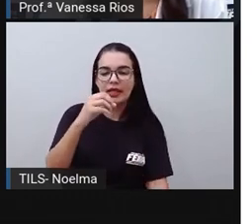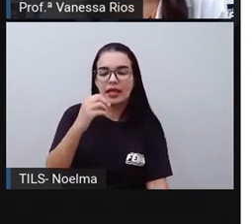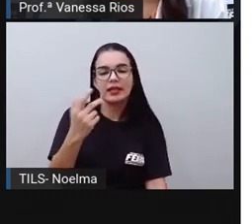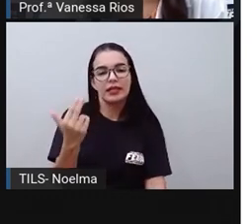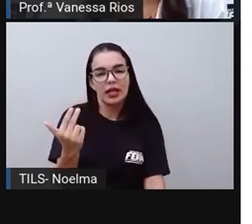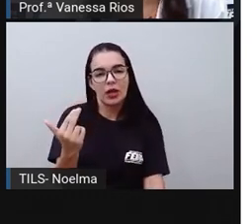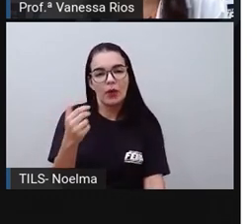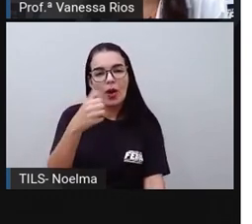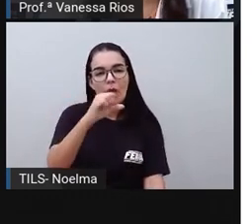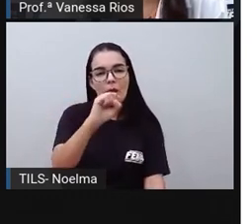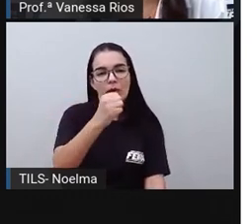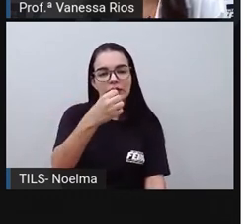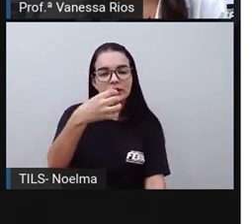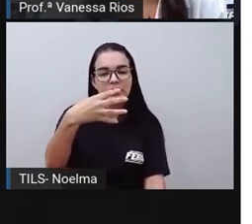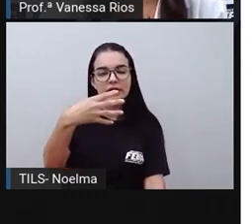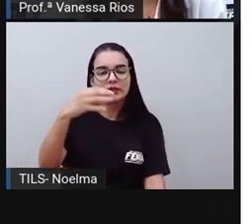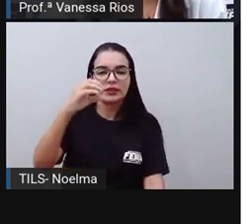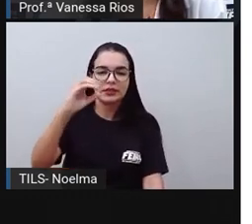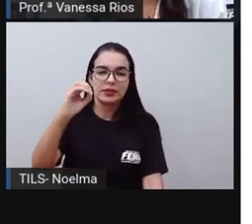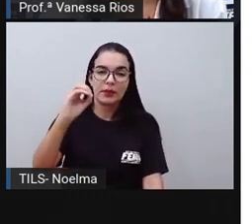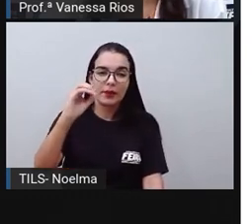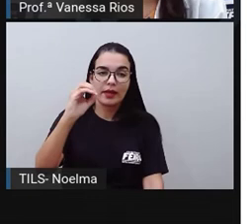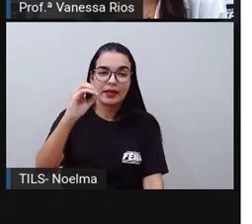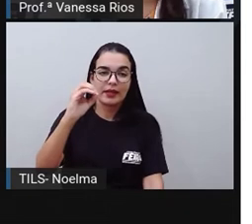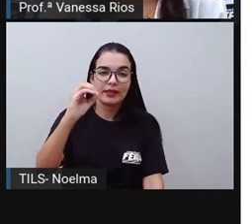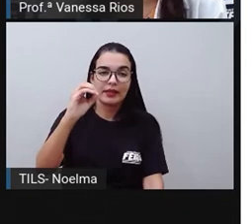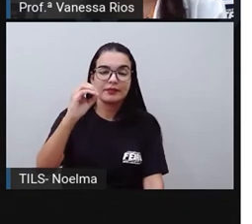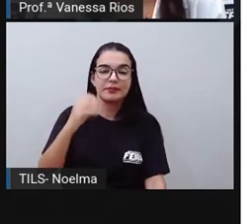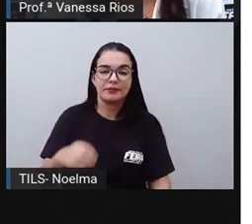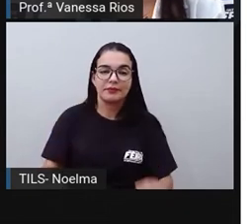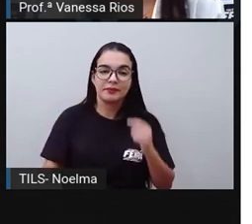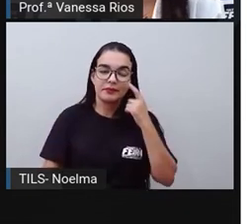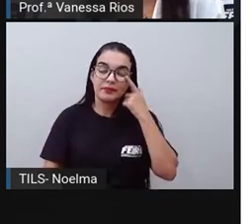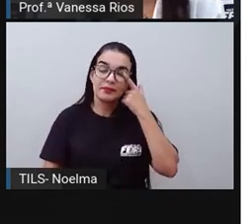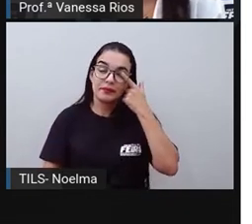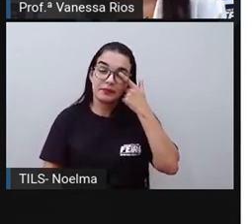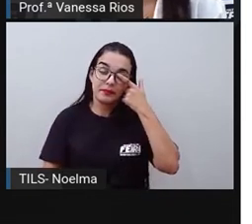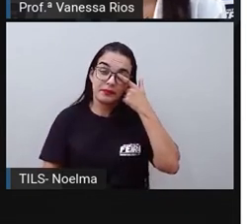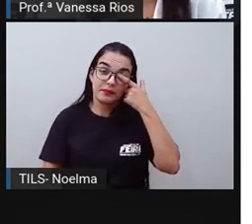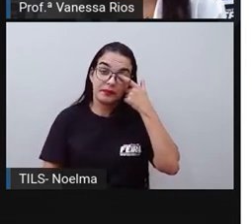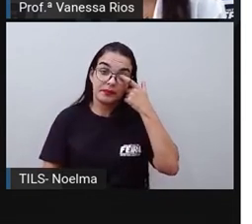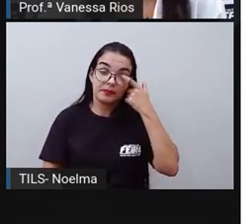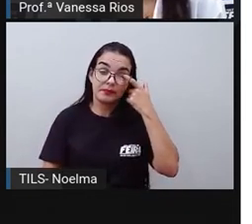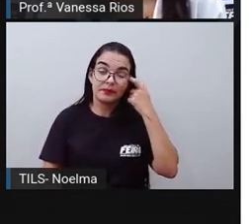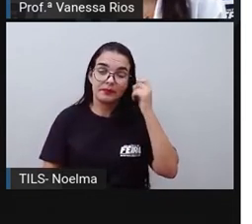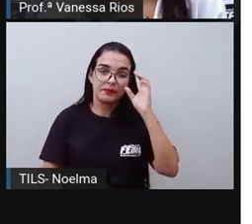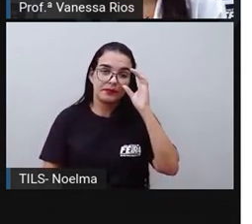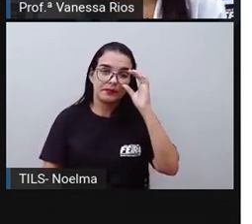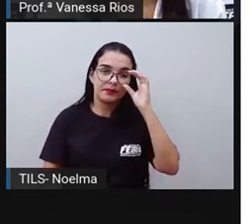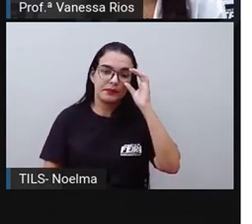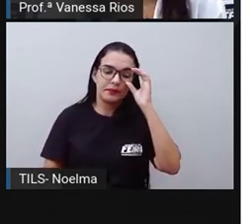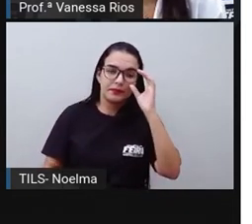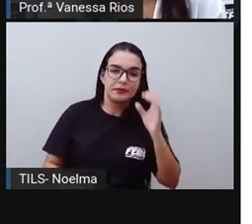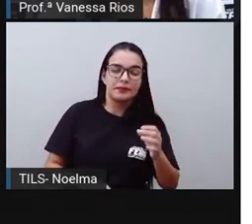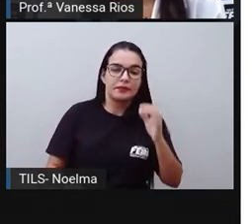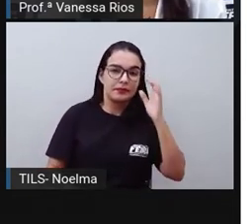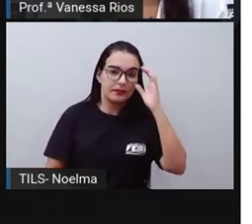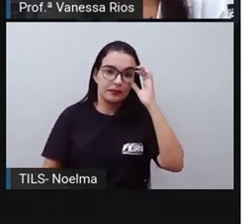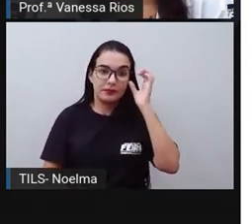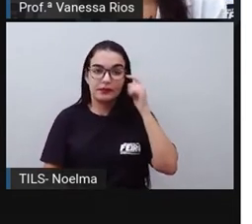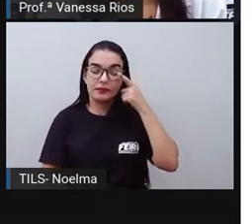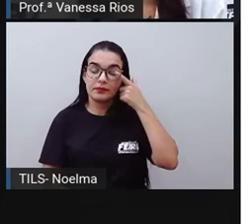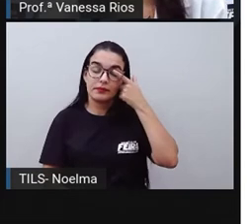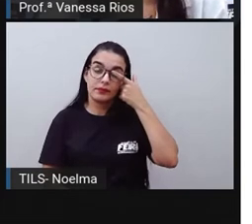mais 7, 8. Lembrando que eu estou somando aqui 40 e que aqui eu estou somando 100 mais 700, né? Que